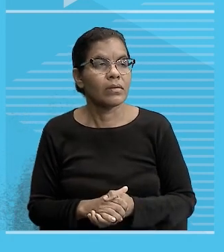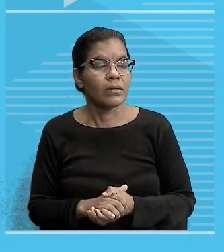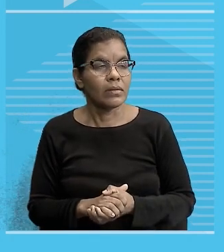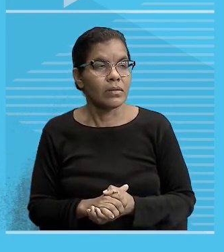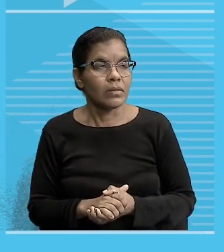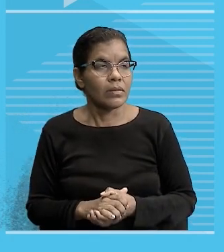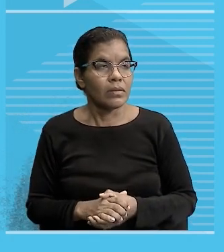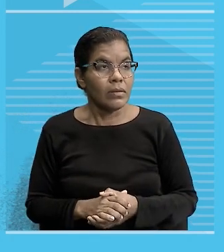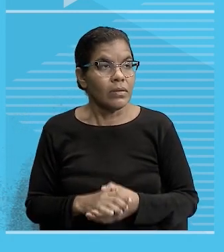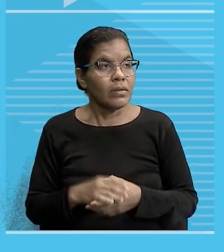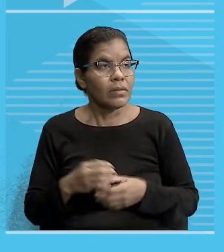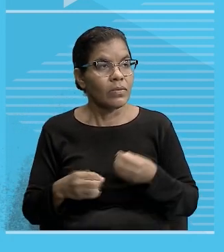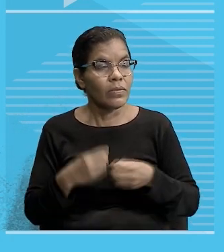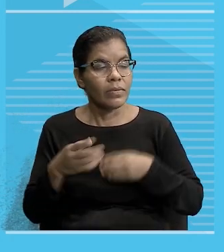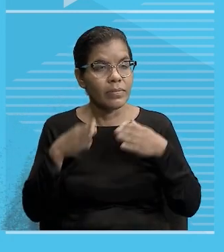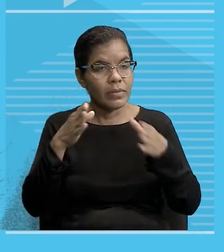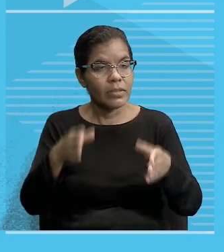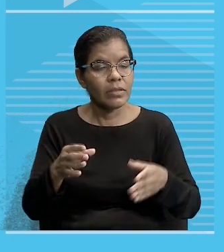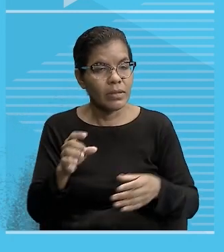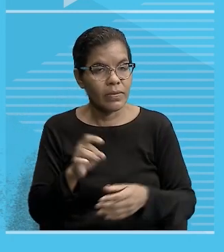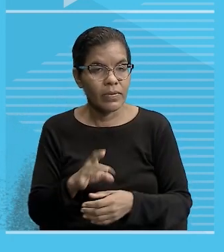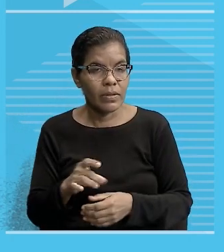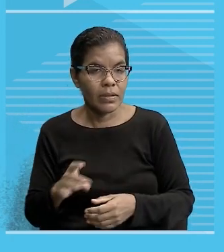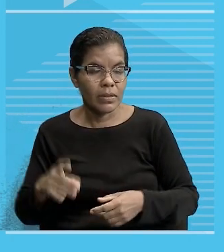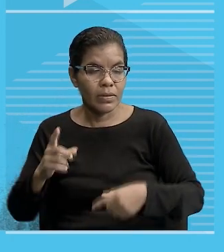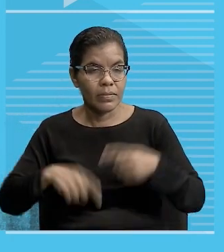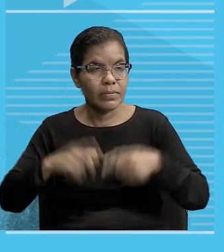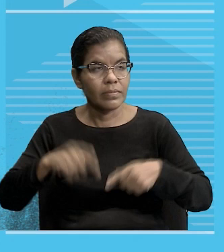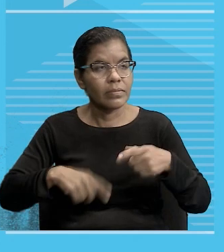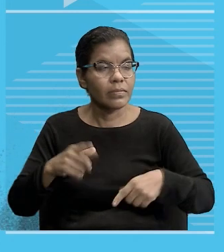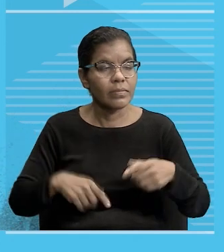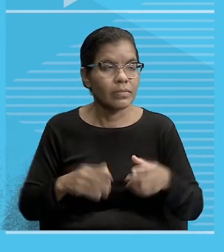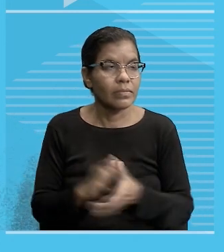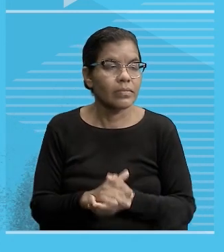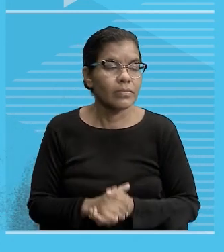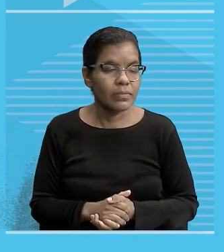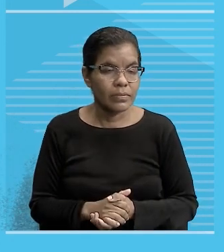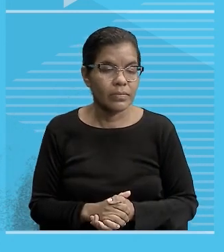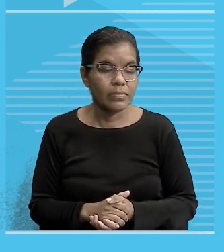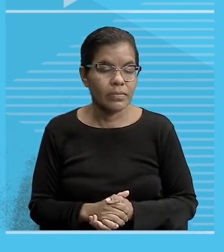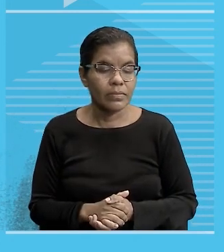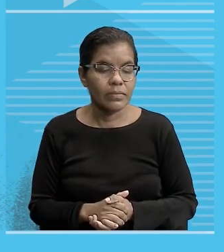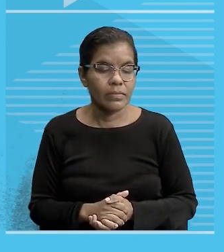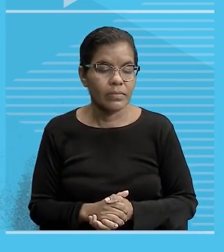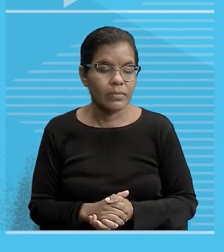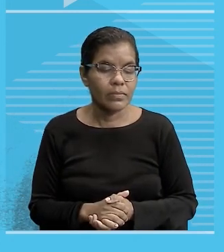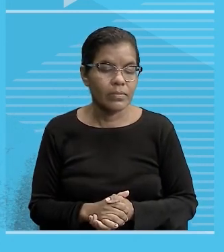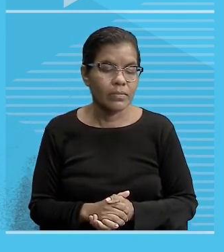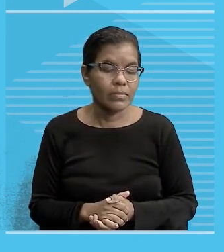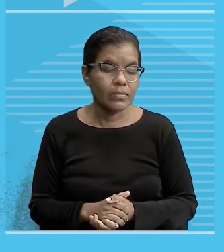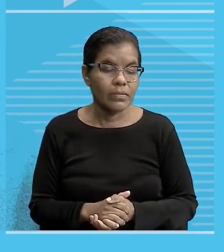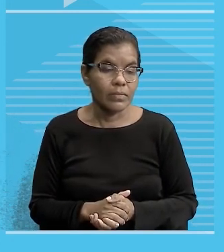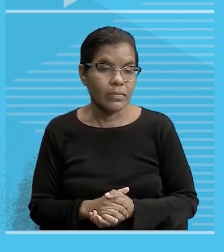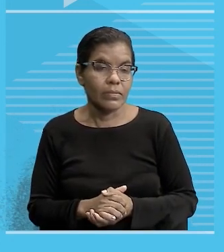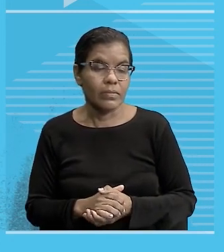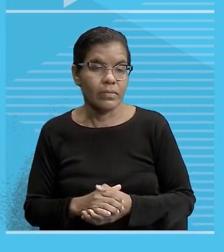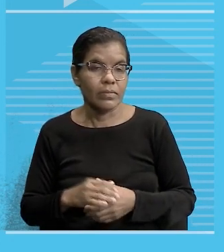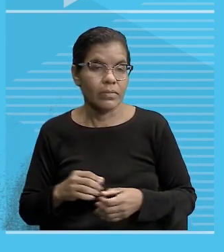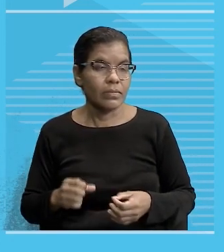o objetivo era vender produtos Antigamente era assim ó vender produtos forças